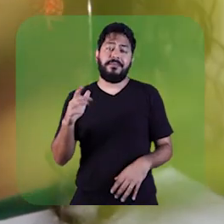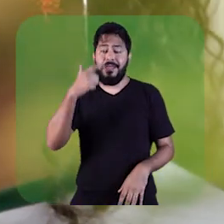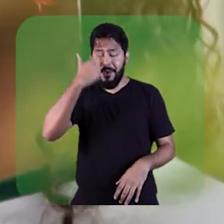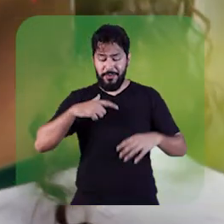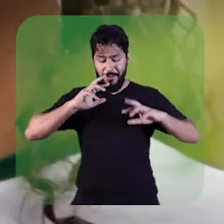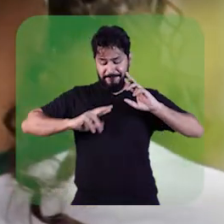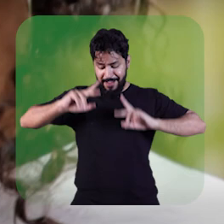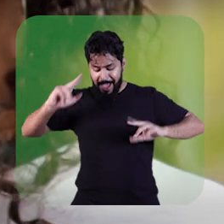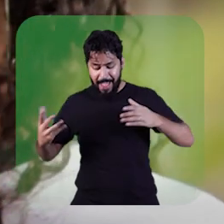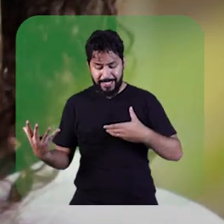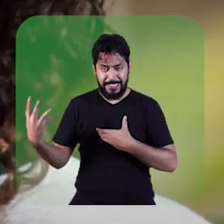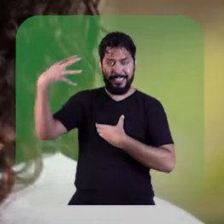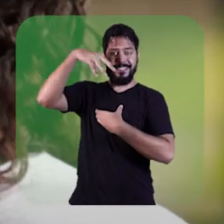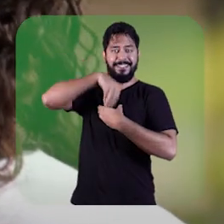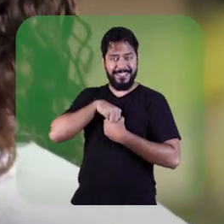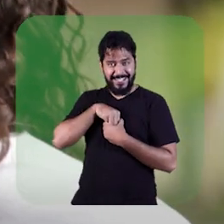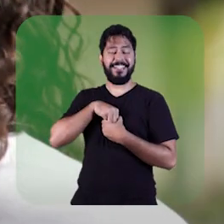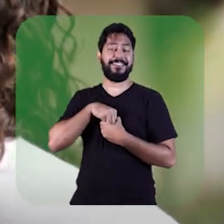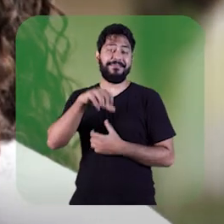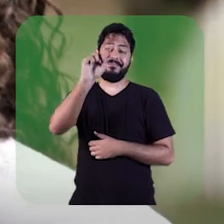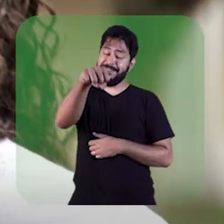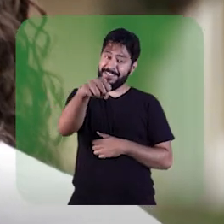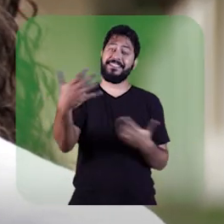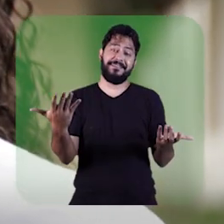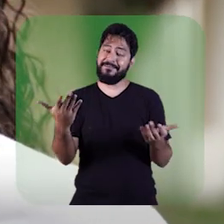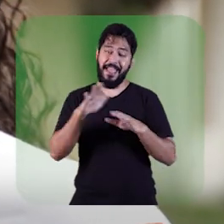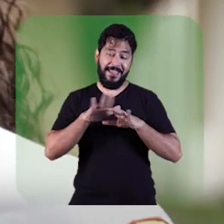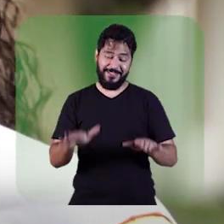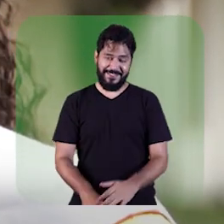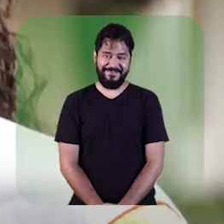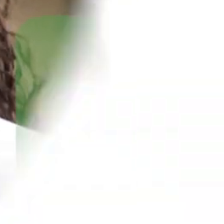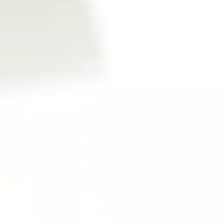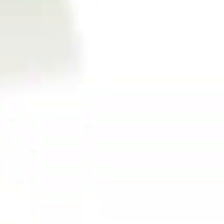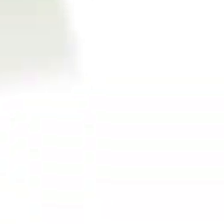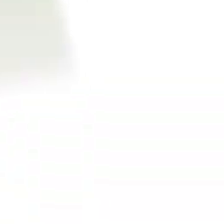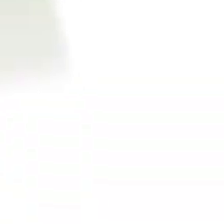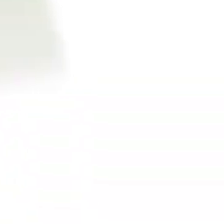pra mim, eu sou múltipla, eu sou travesti, eu sou mulher trans, então é isso.